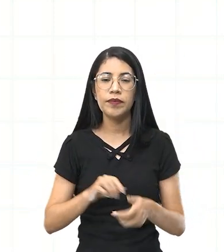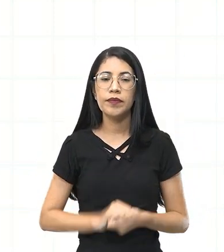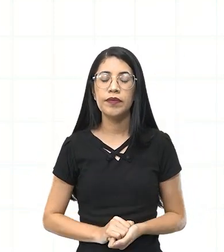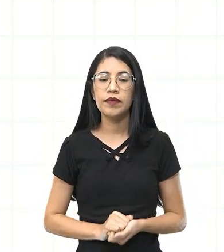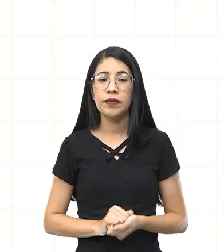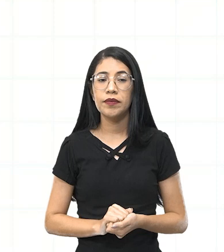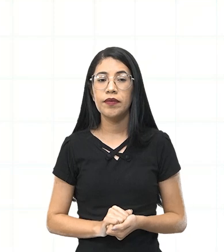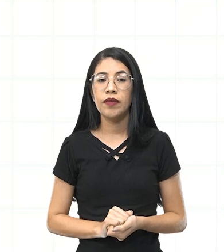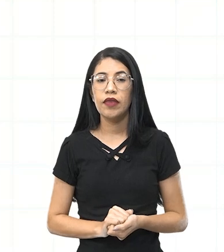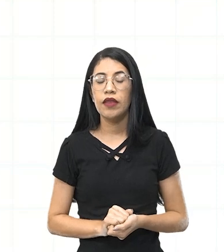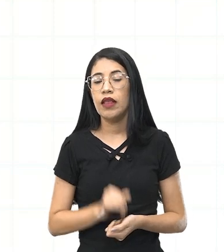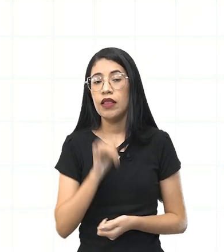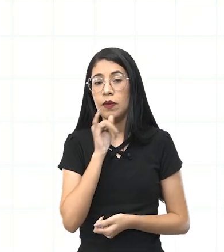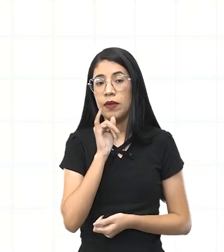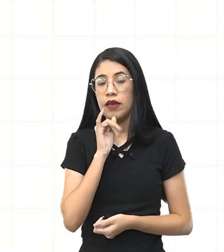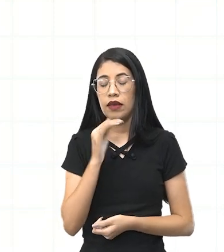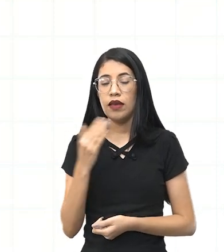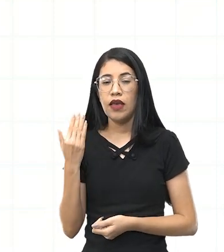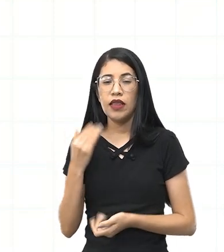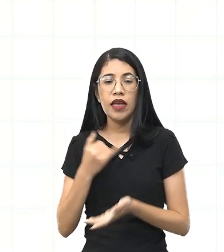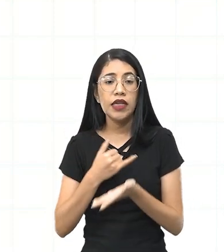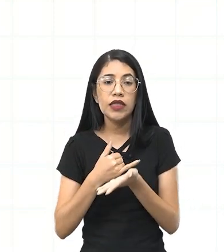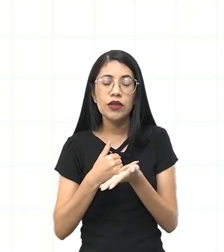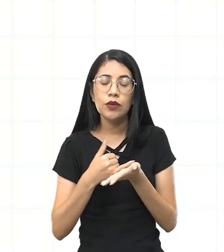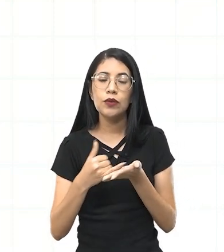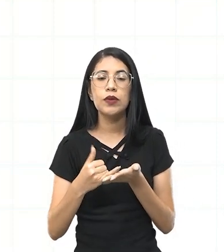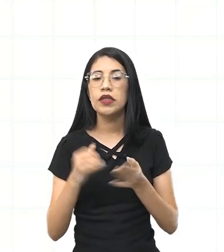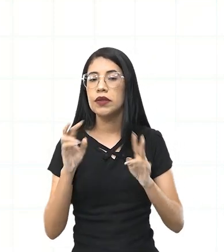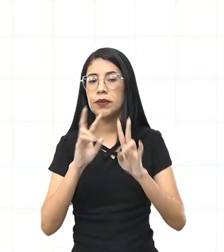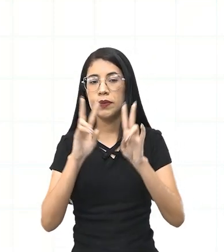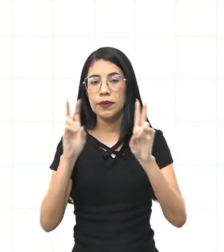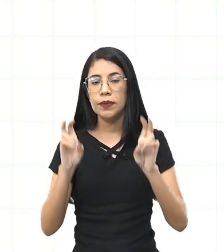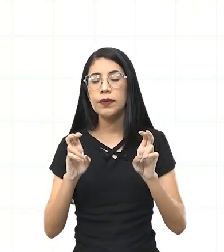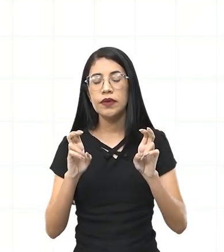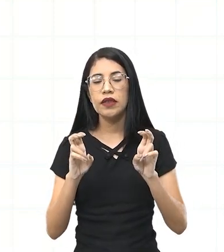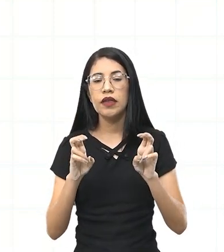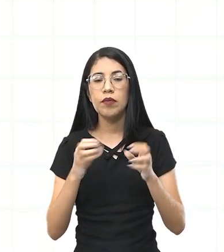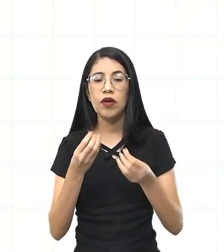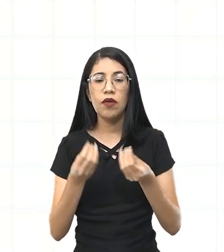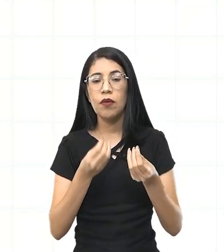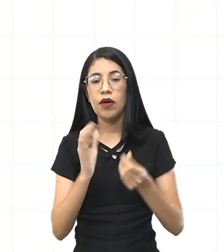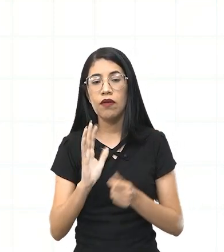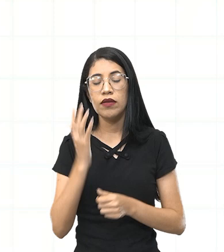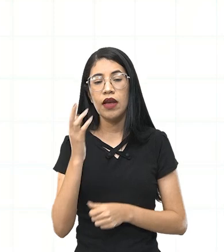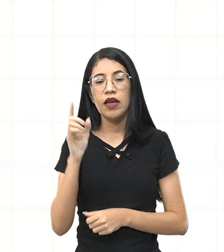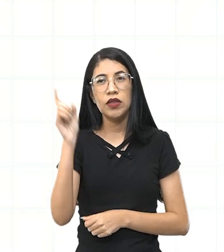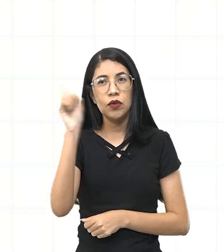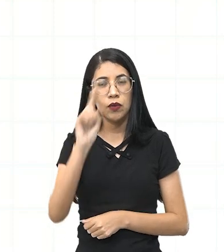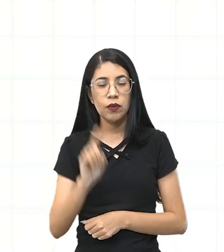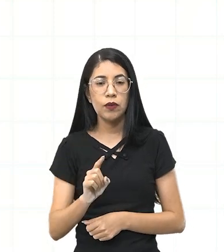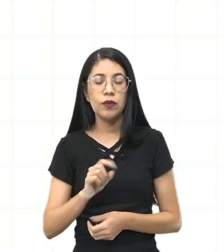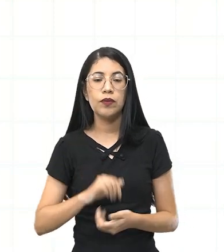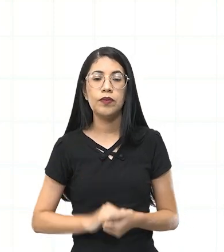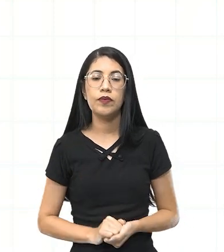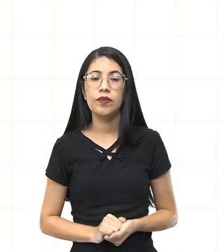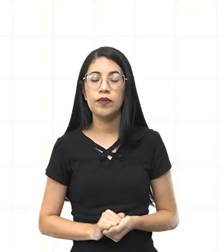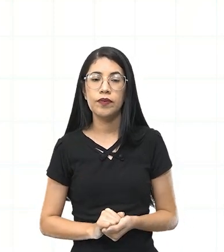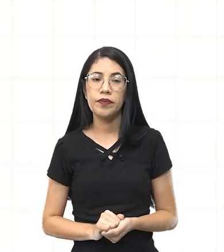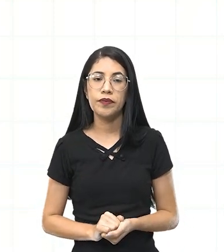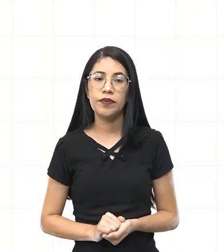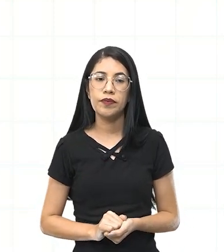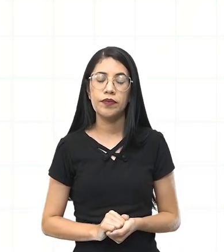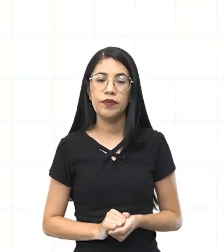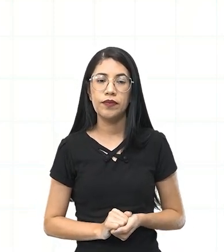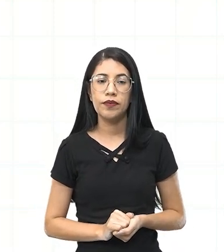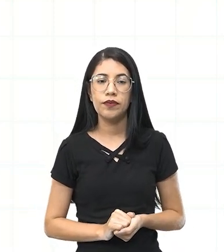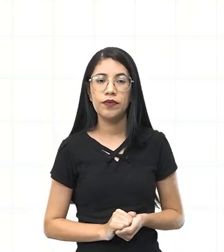aqui é como se fosse introduzir, né? O fenômeno raio, tá? Mas de uma forma mais